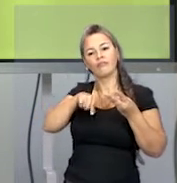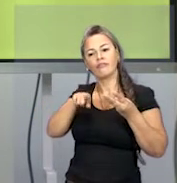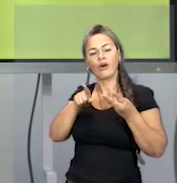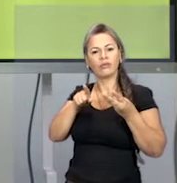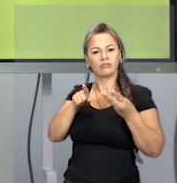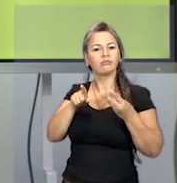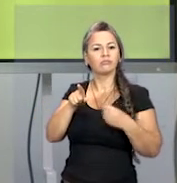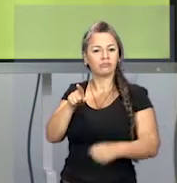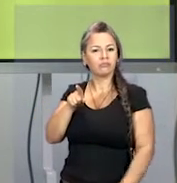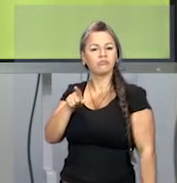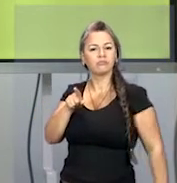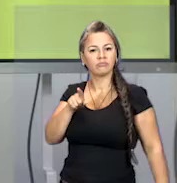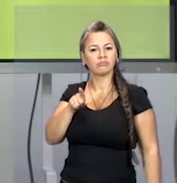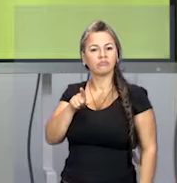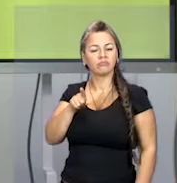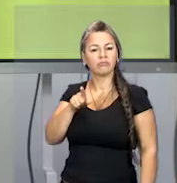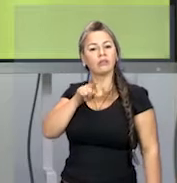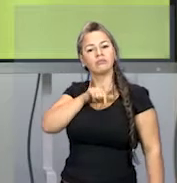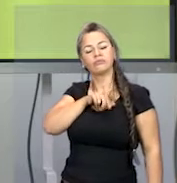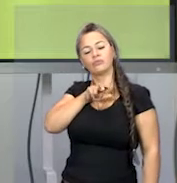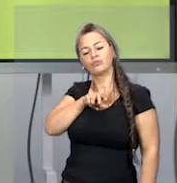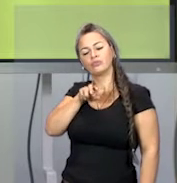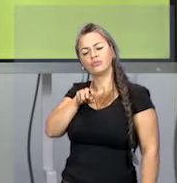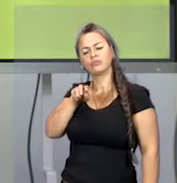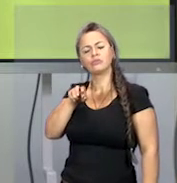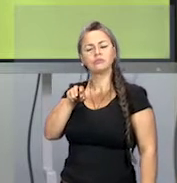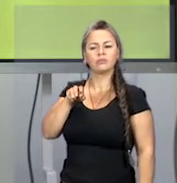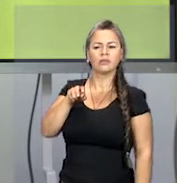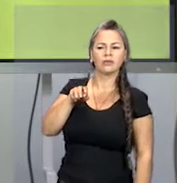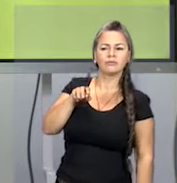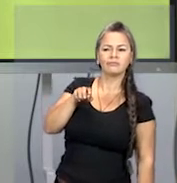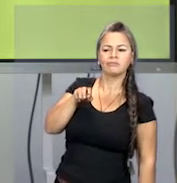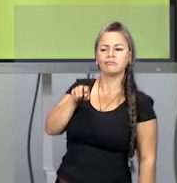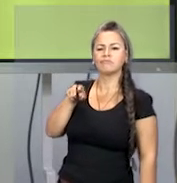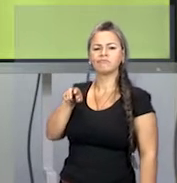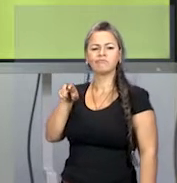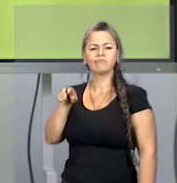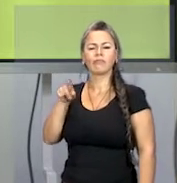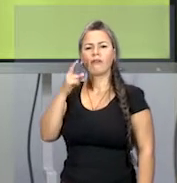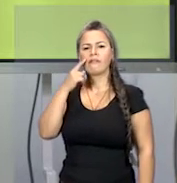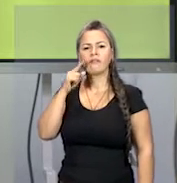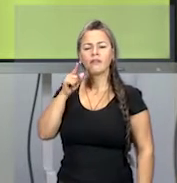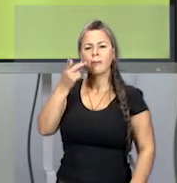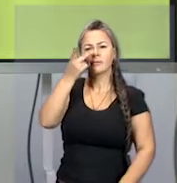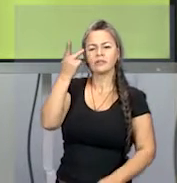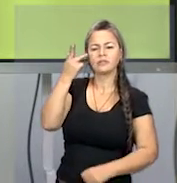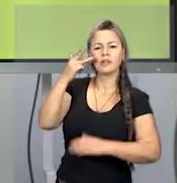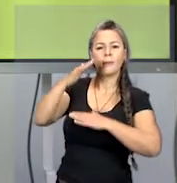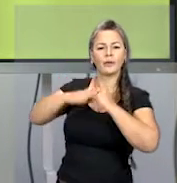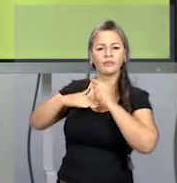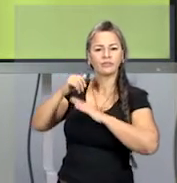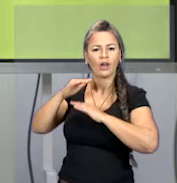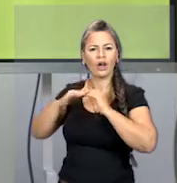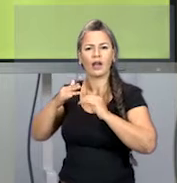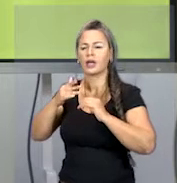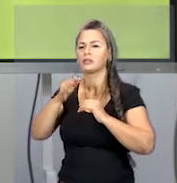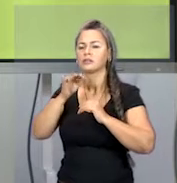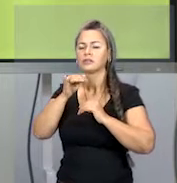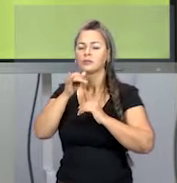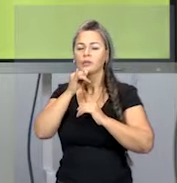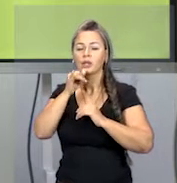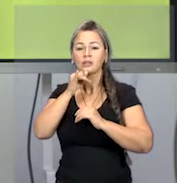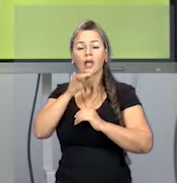meu trajeto, se eu vou a pé, eu vou encontrar pessoas que desempenham alguma função. Pode ser um guarda de